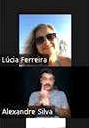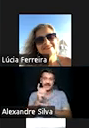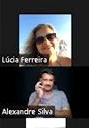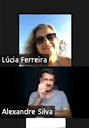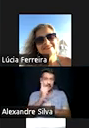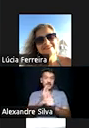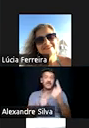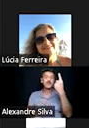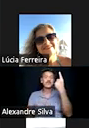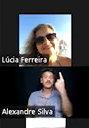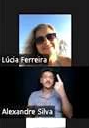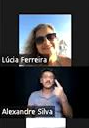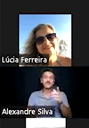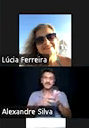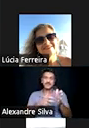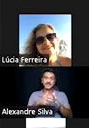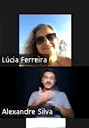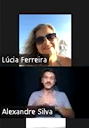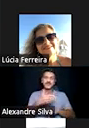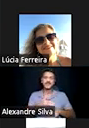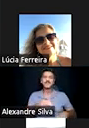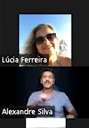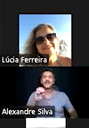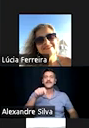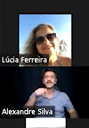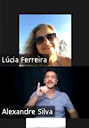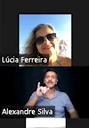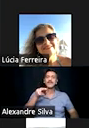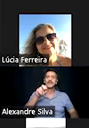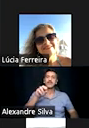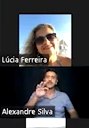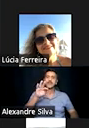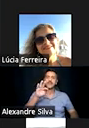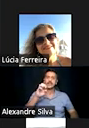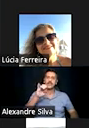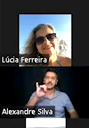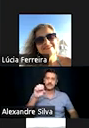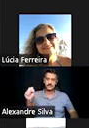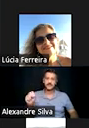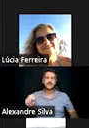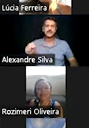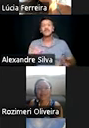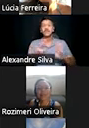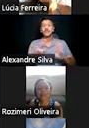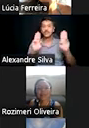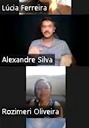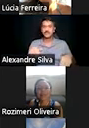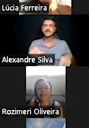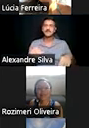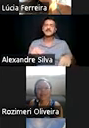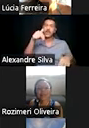Encontrei um fóssil. Encontrei, na realidade, um iquinofóssil. Escrevi com alguns colegas do Museu Nacional, mas encontramos um